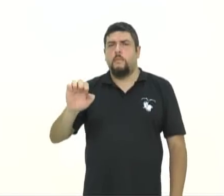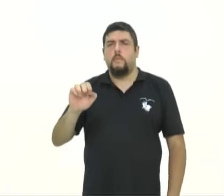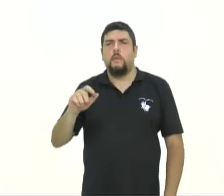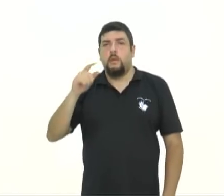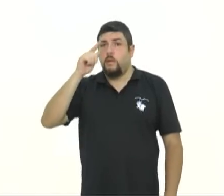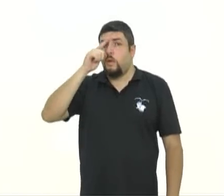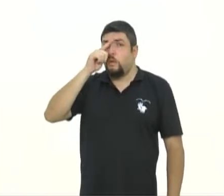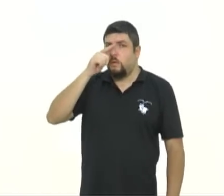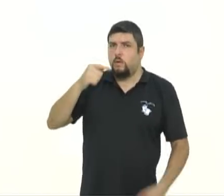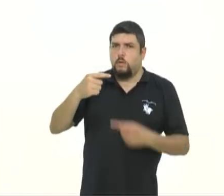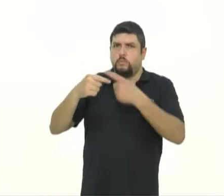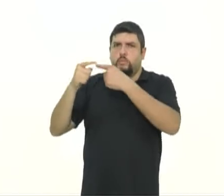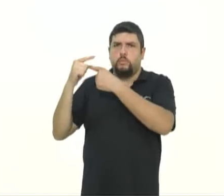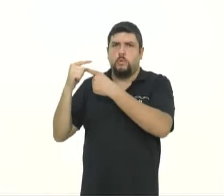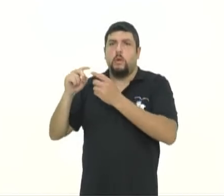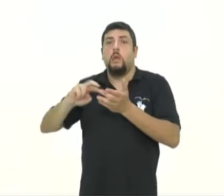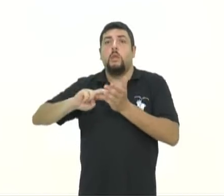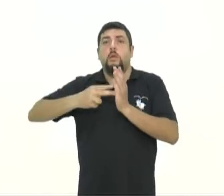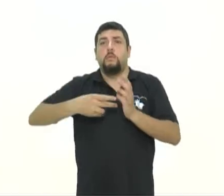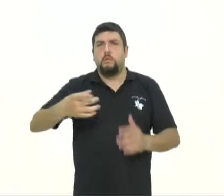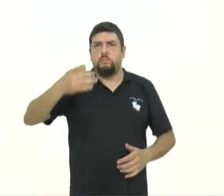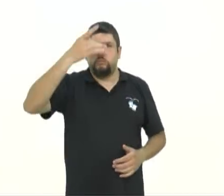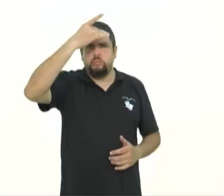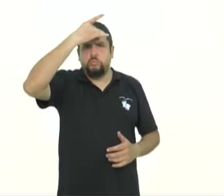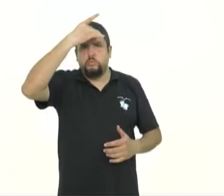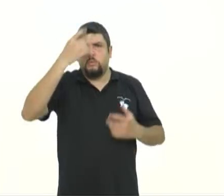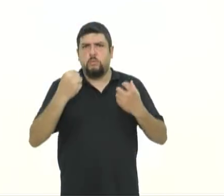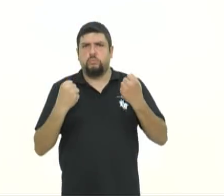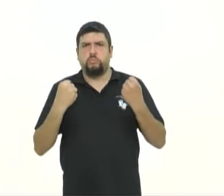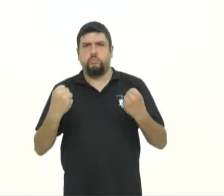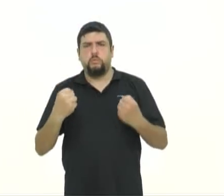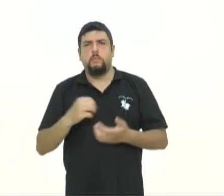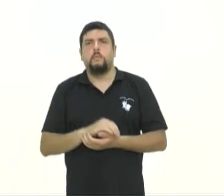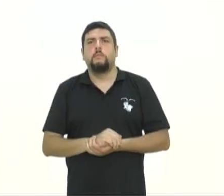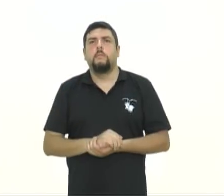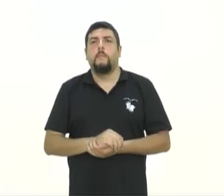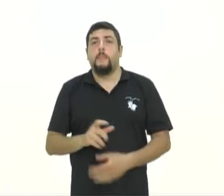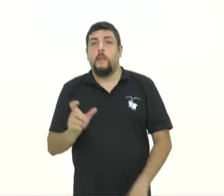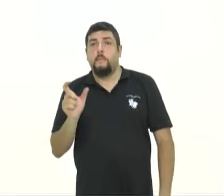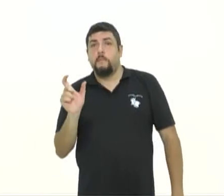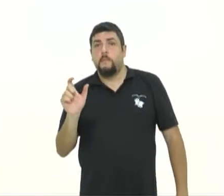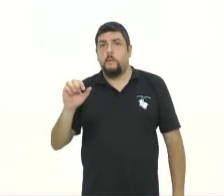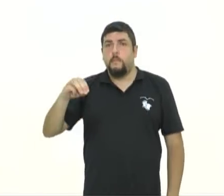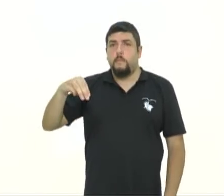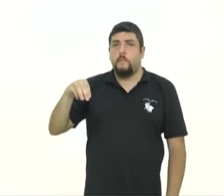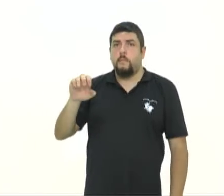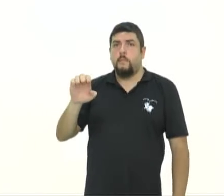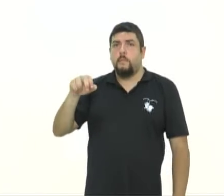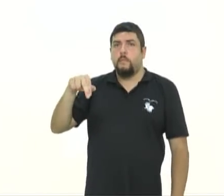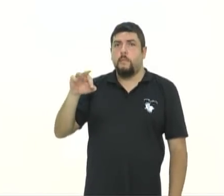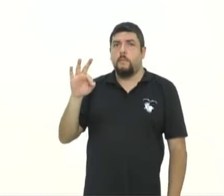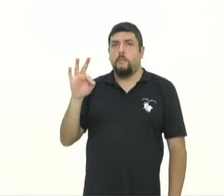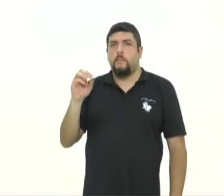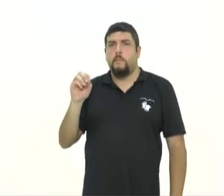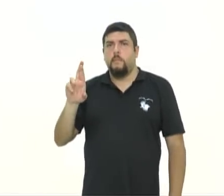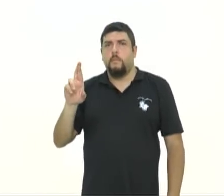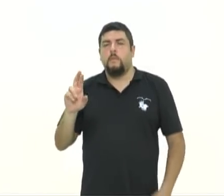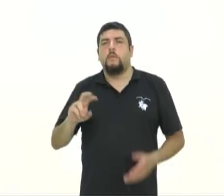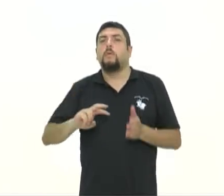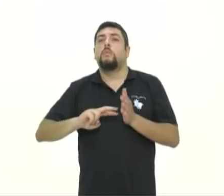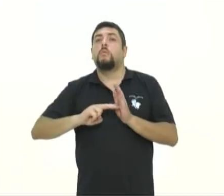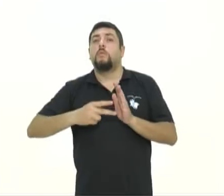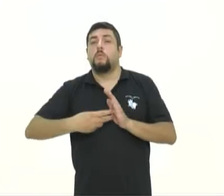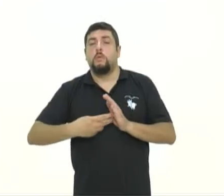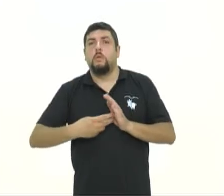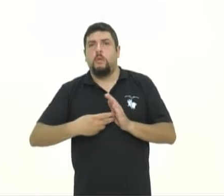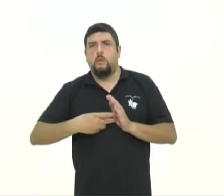remete àquele que tem a força da mente. A origem da palavra mentor surgiu de uma personagem da mitologia grega chamado